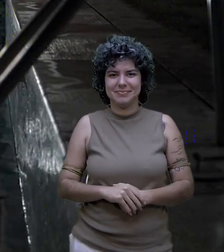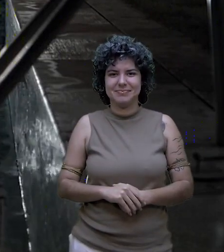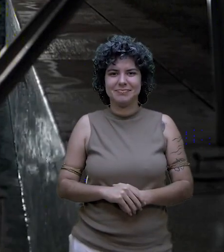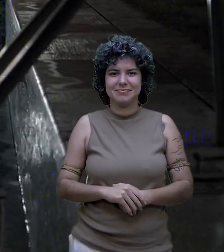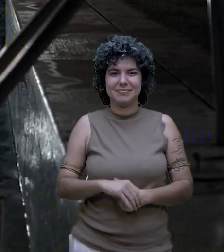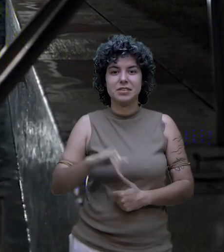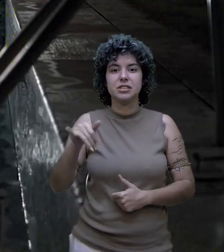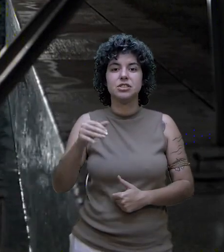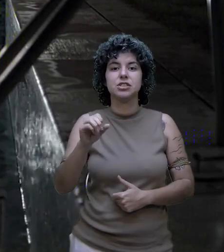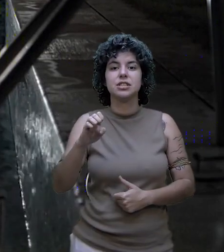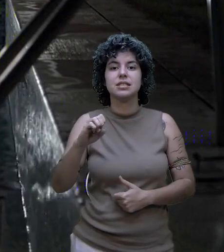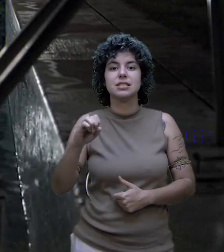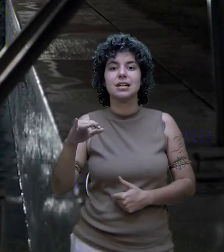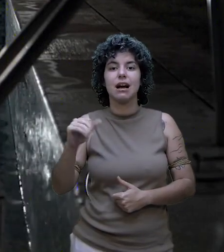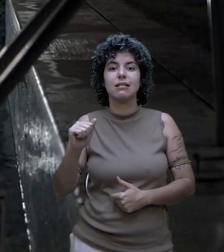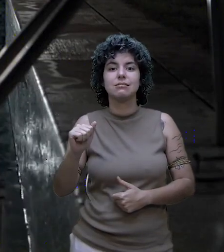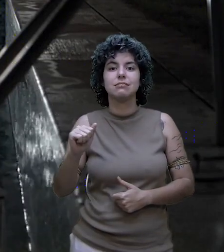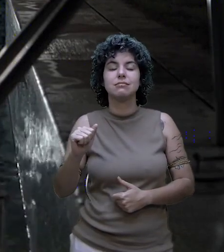Jéssica.